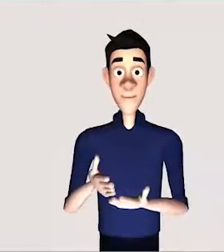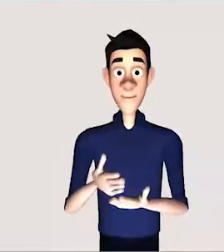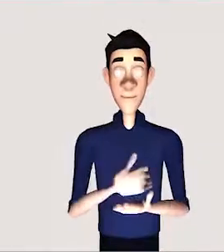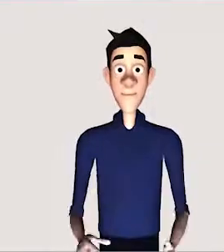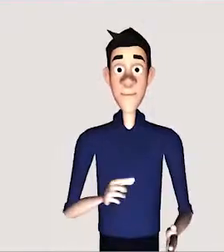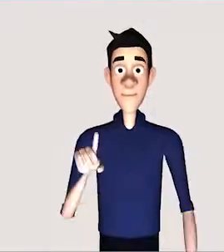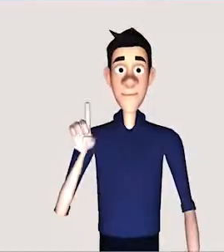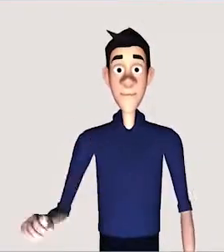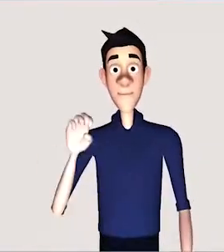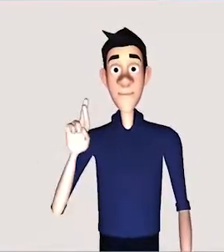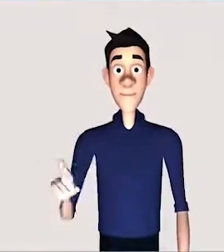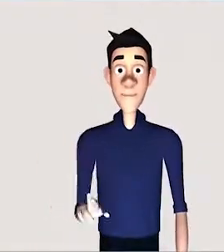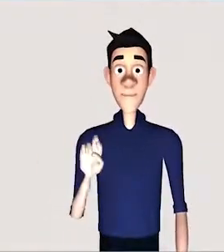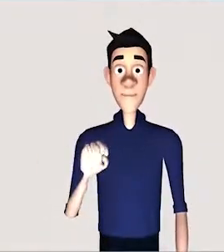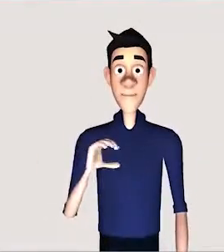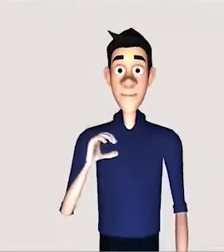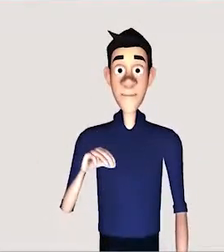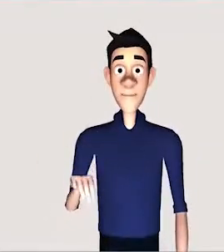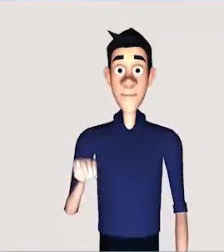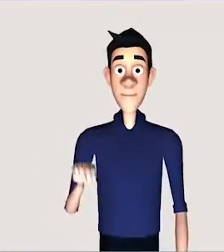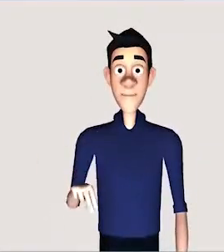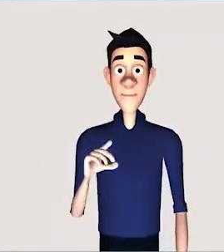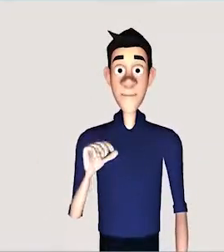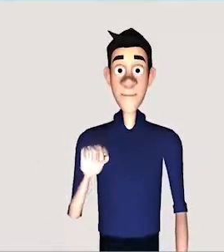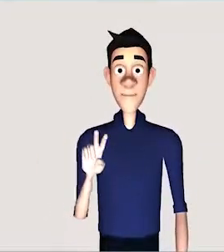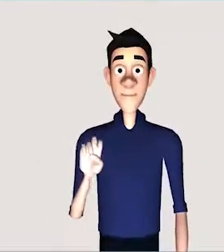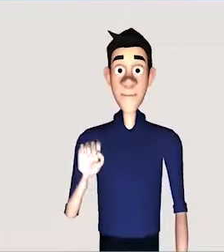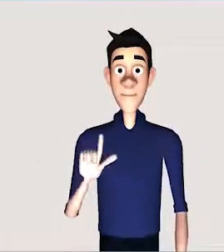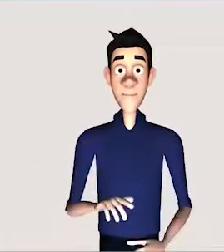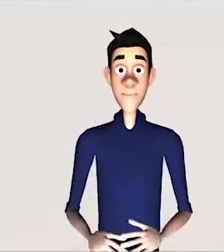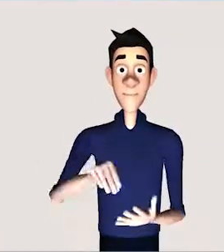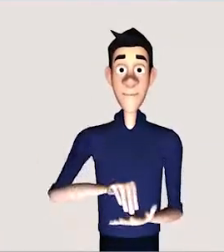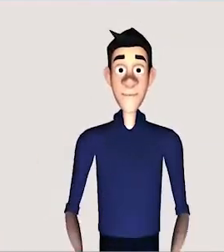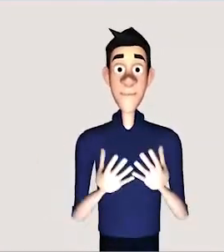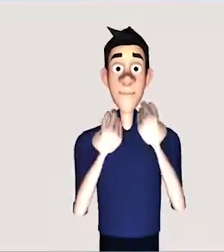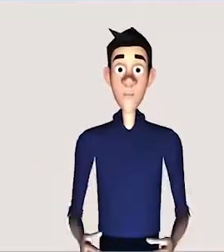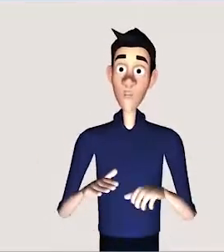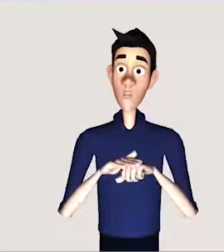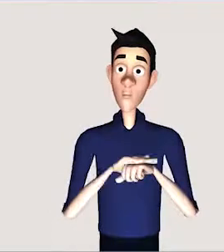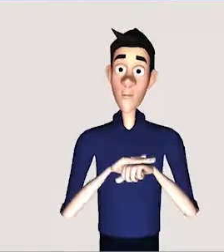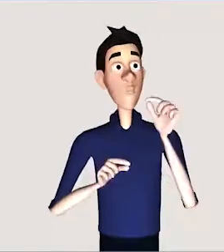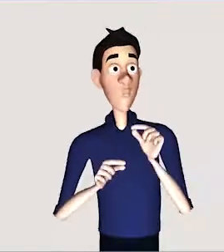de assinatura não é recomendável colocar vários